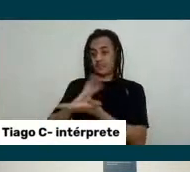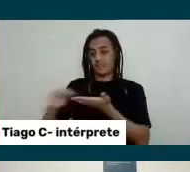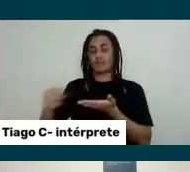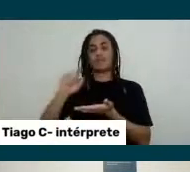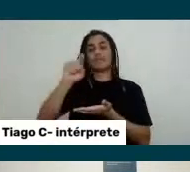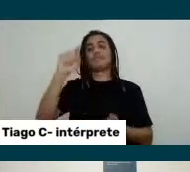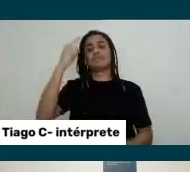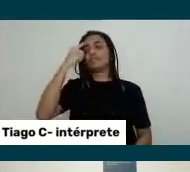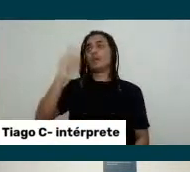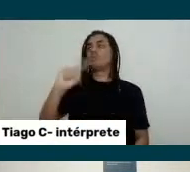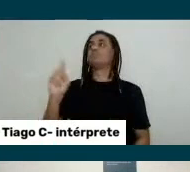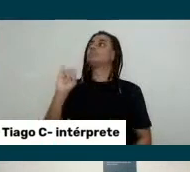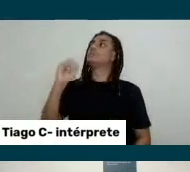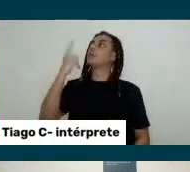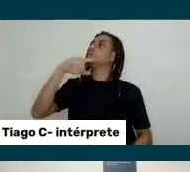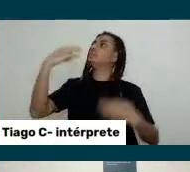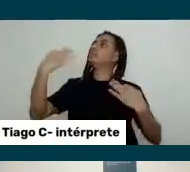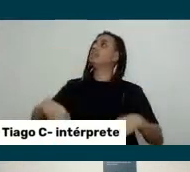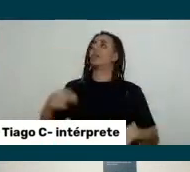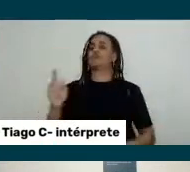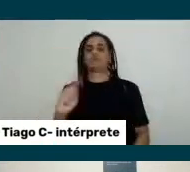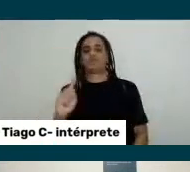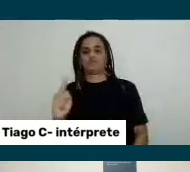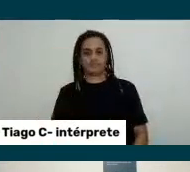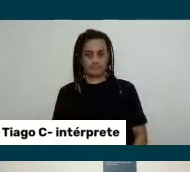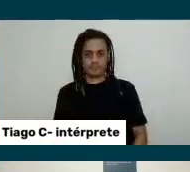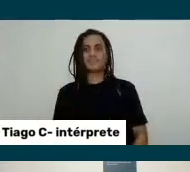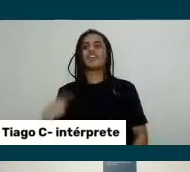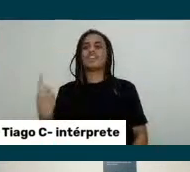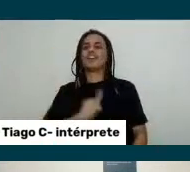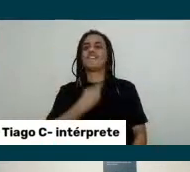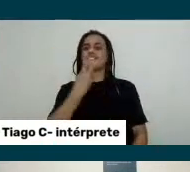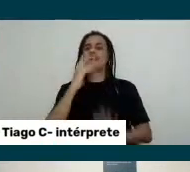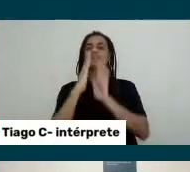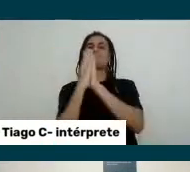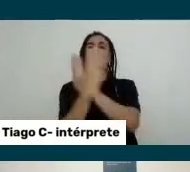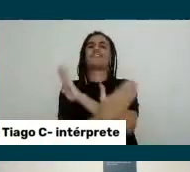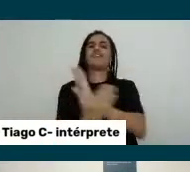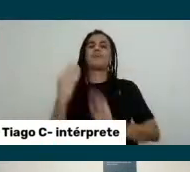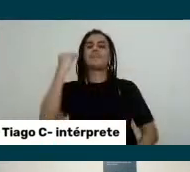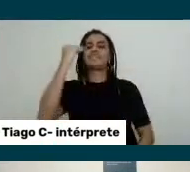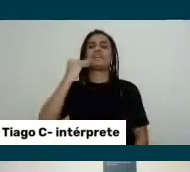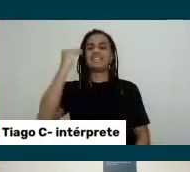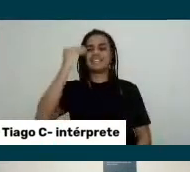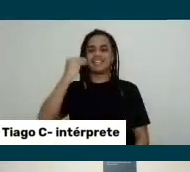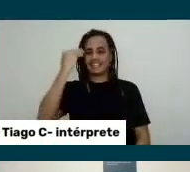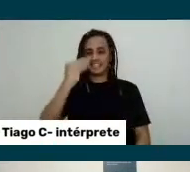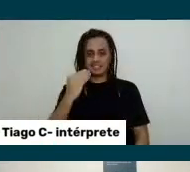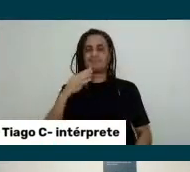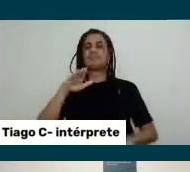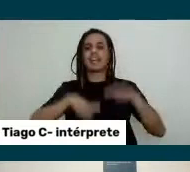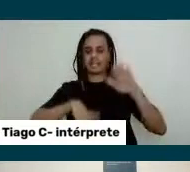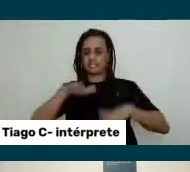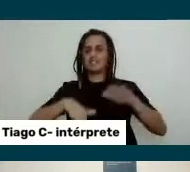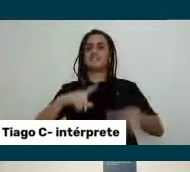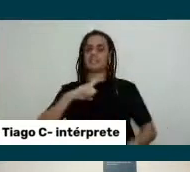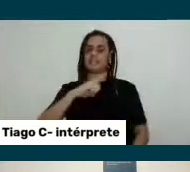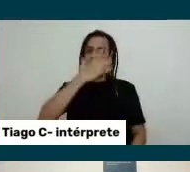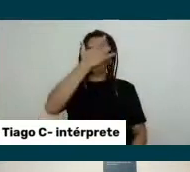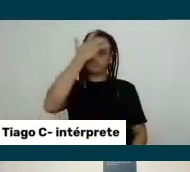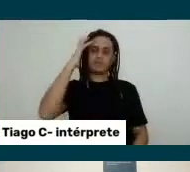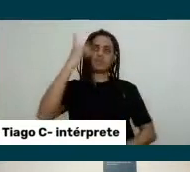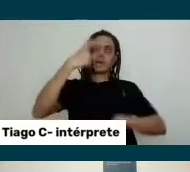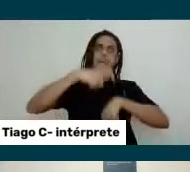É simples. E não precisa, quando a gente fala plataforma de experimentação, às vezes a pessoa está em algum momento,